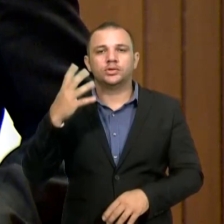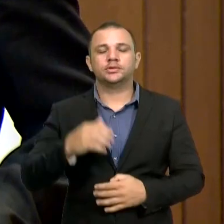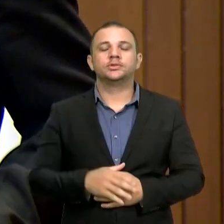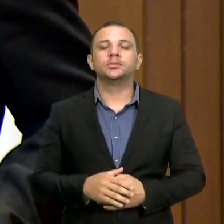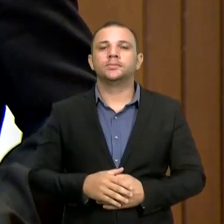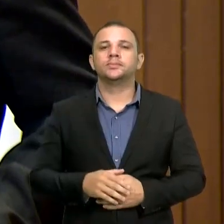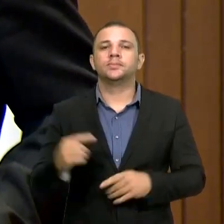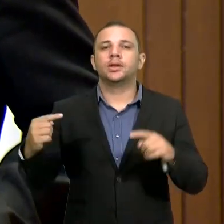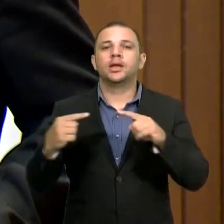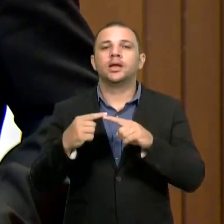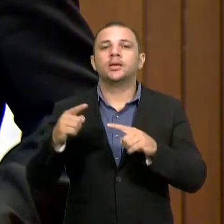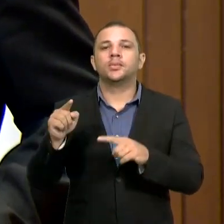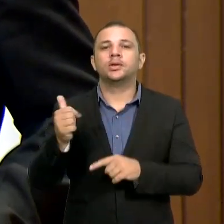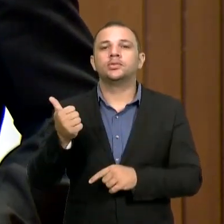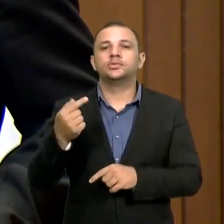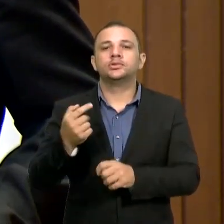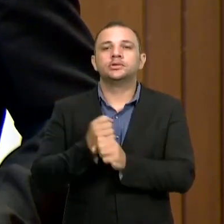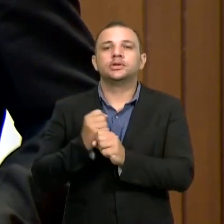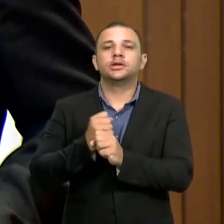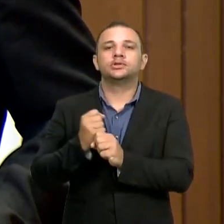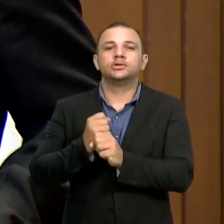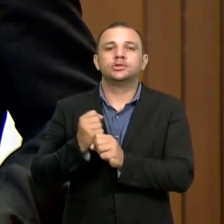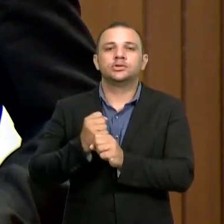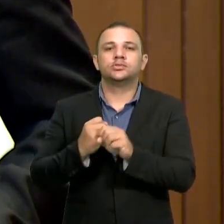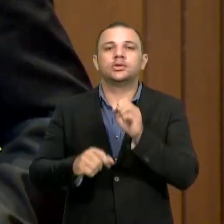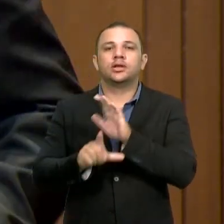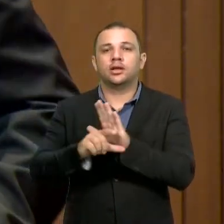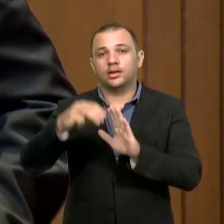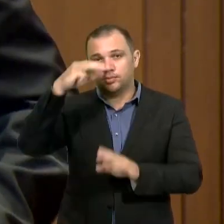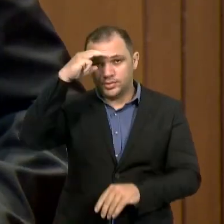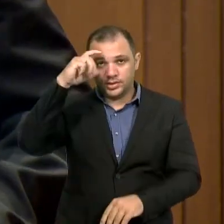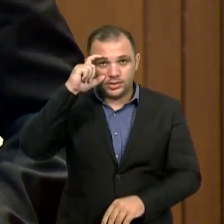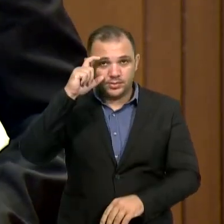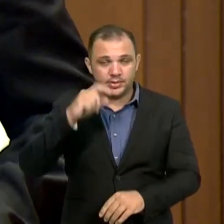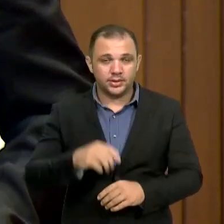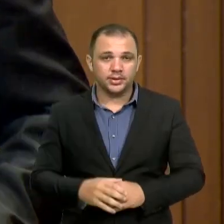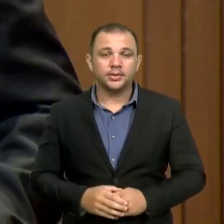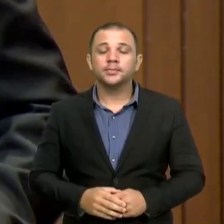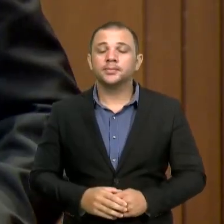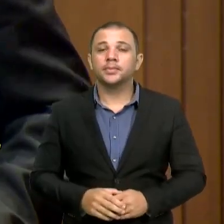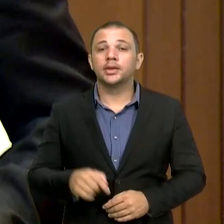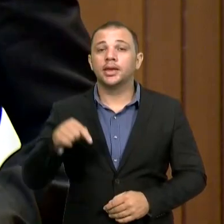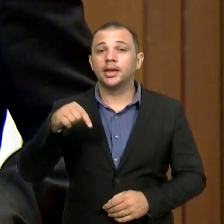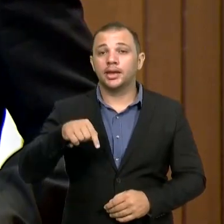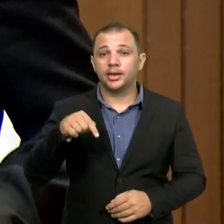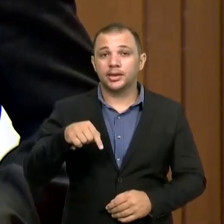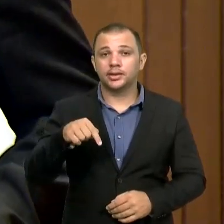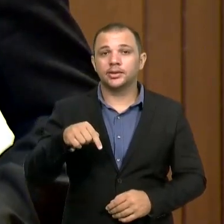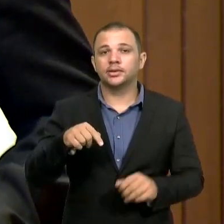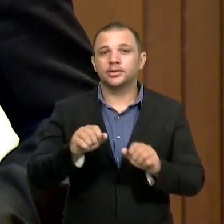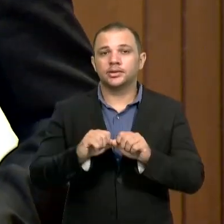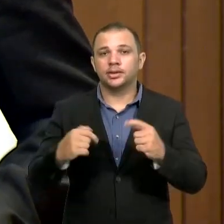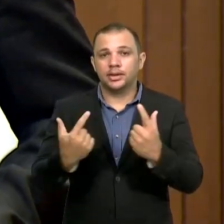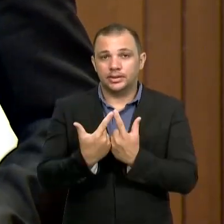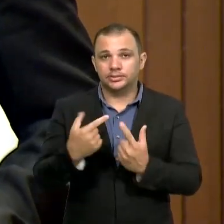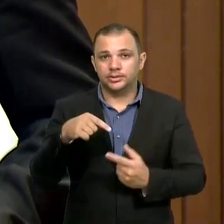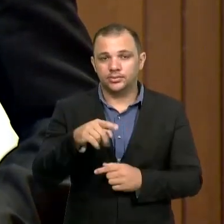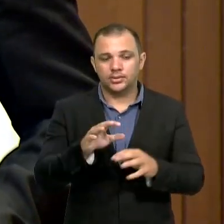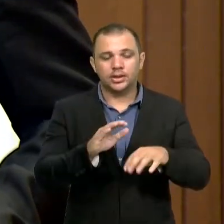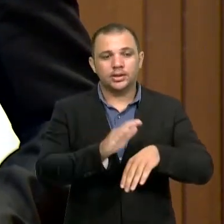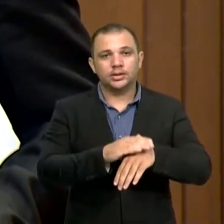alusiva aos 17 anos da Lei Maria da Penha, que esta casa, coordenada pela presidente Iracema,